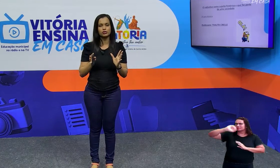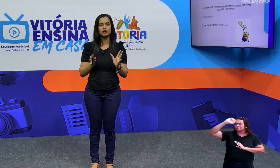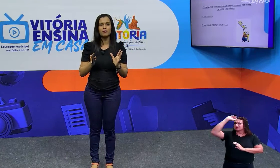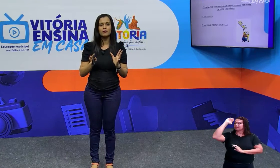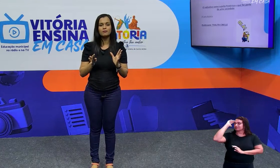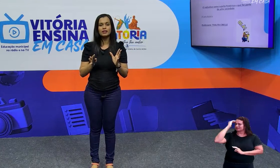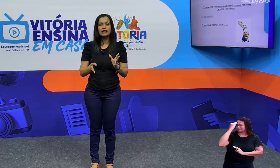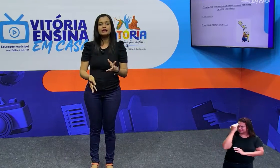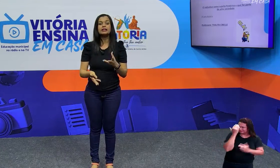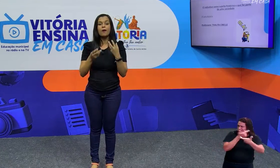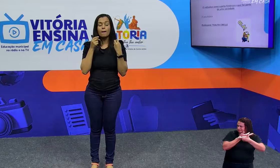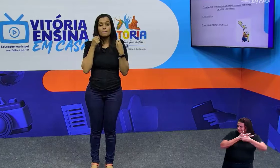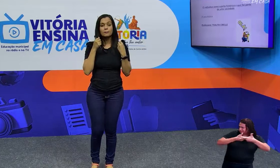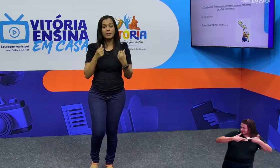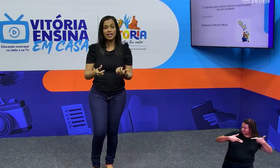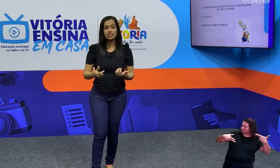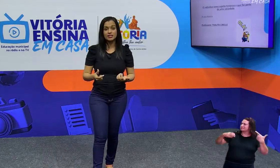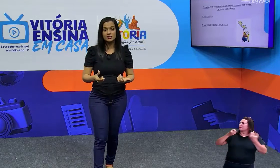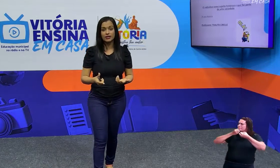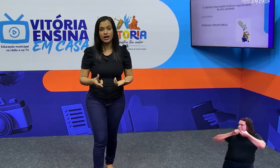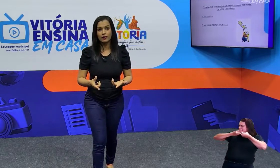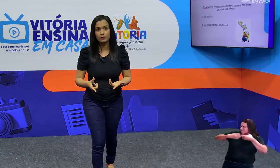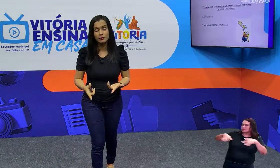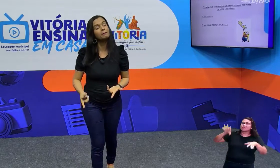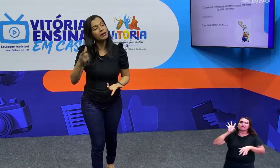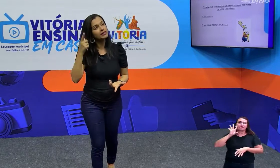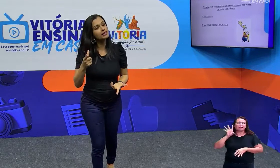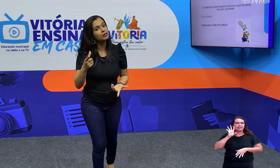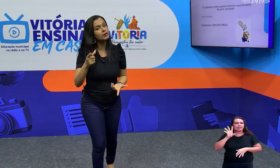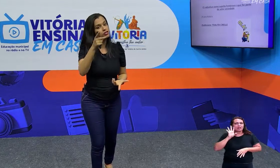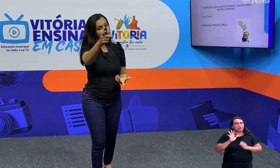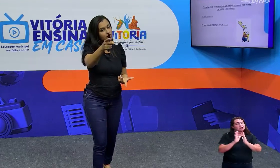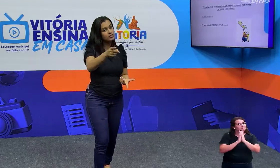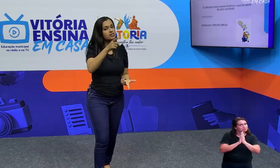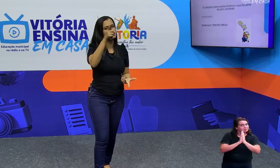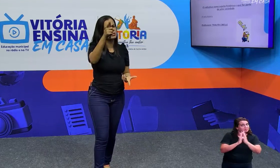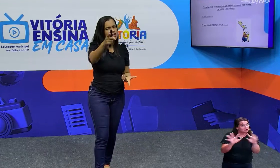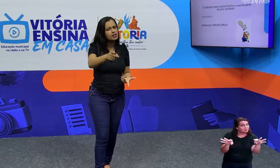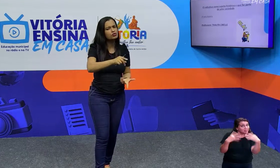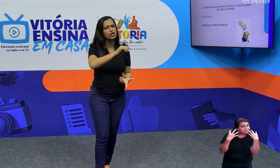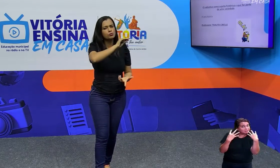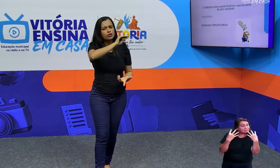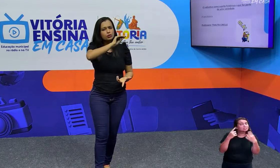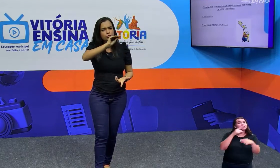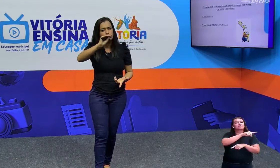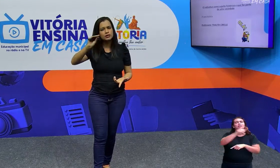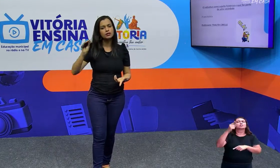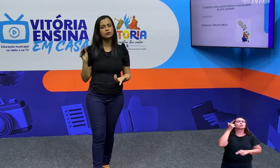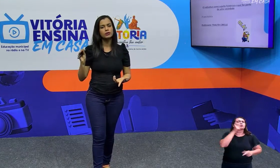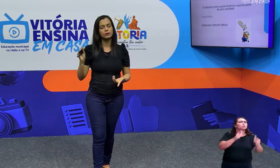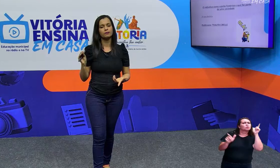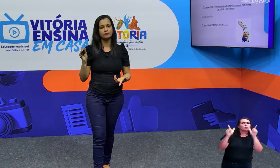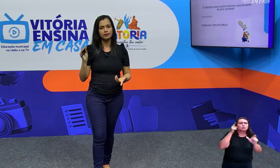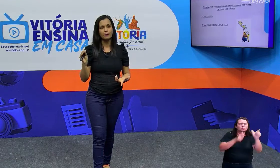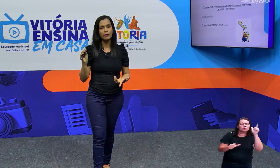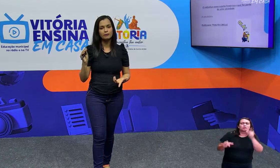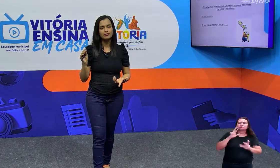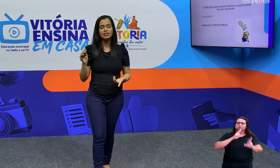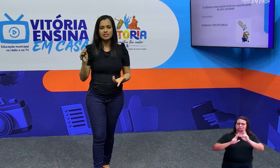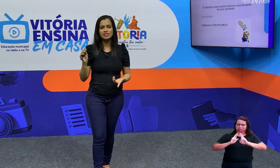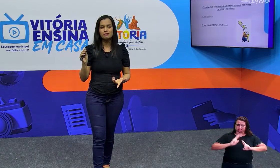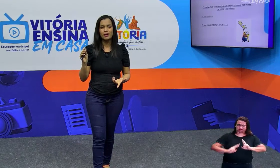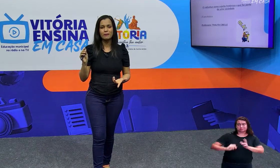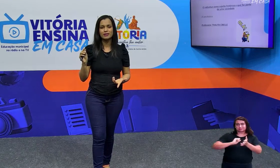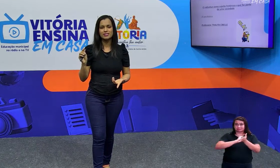legal hoje, tá bom? Então, ó, preste atenção na aula bem direitinho pra gente fazer os exercícios, responder tudo bem tranquilo, tá